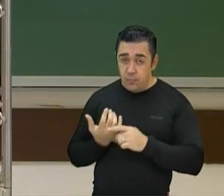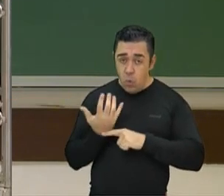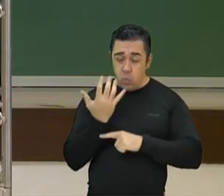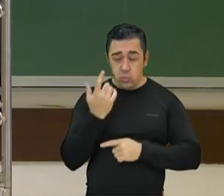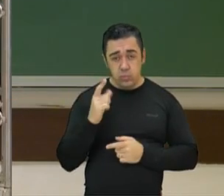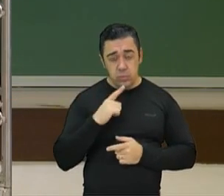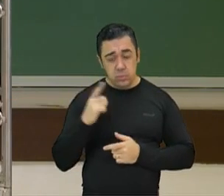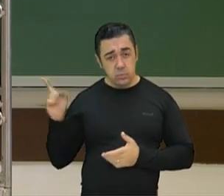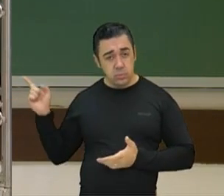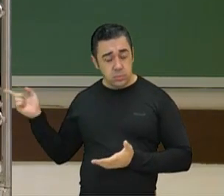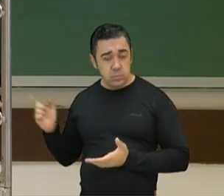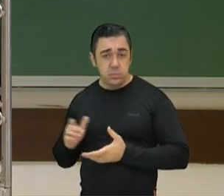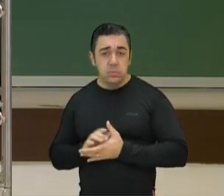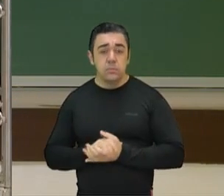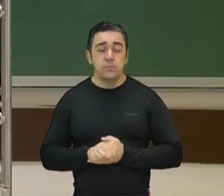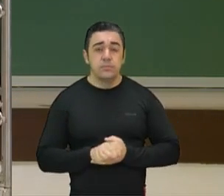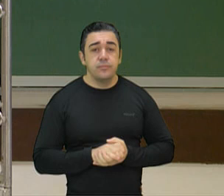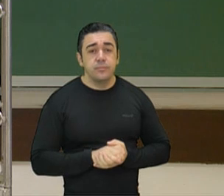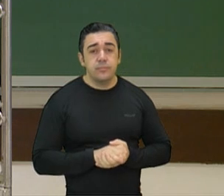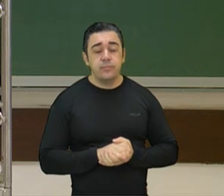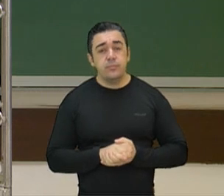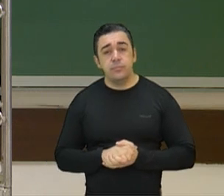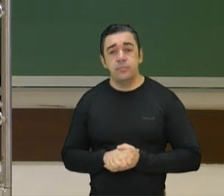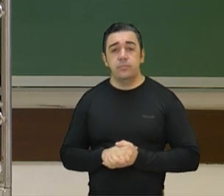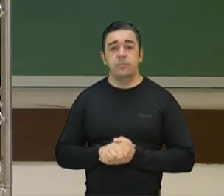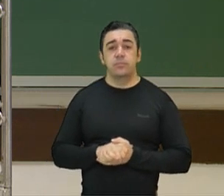Pega fogo ali e